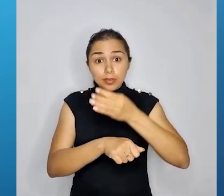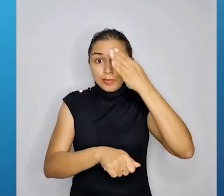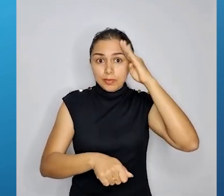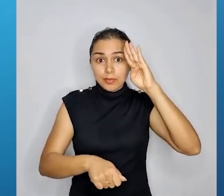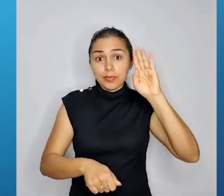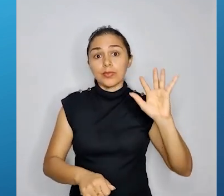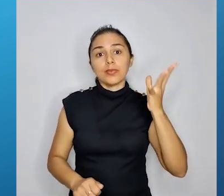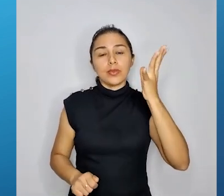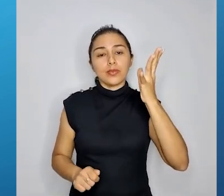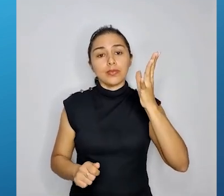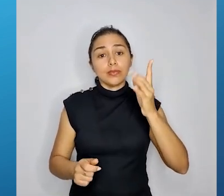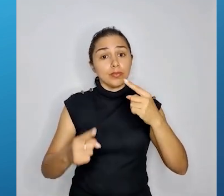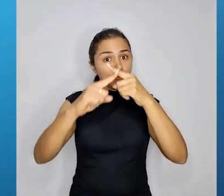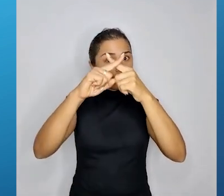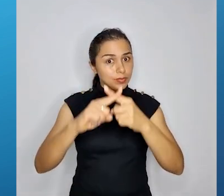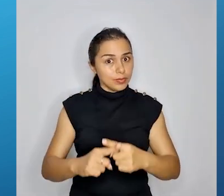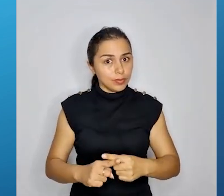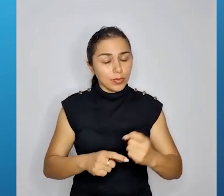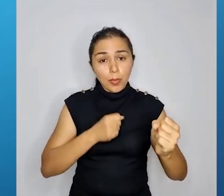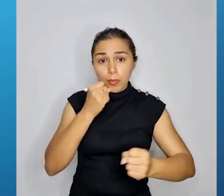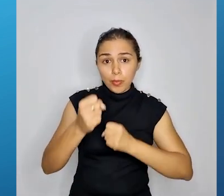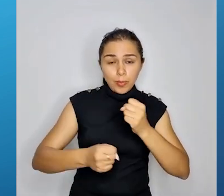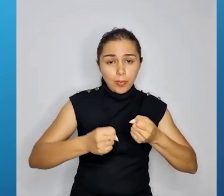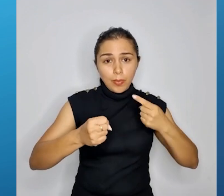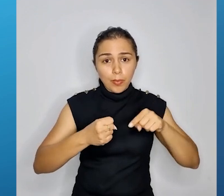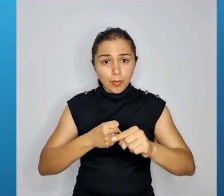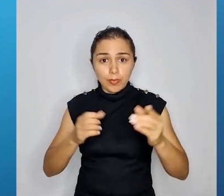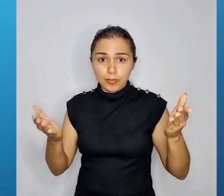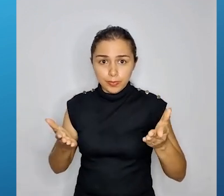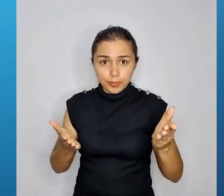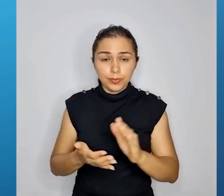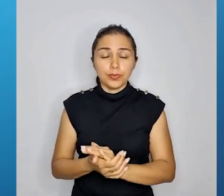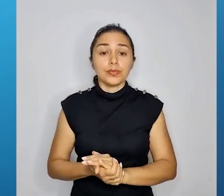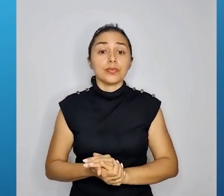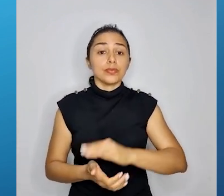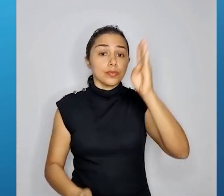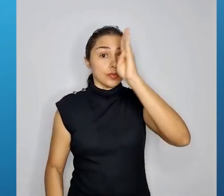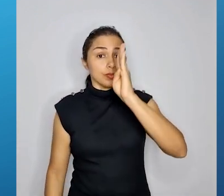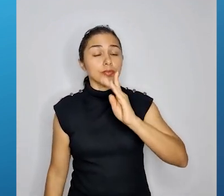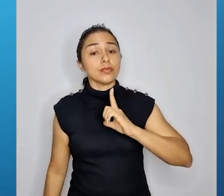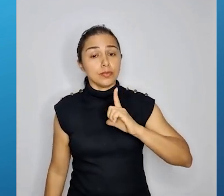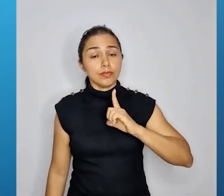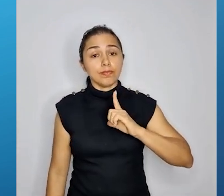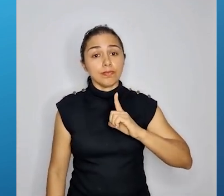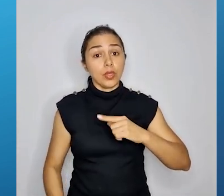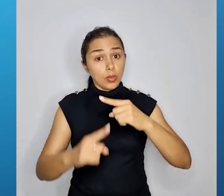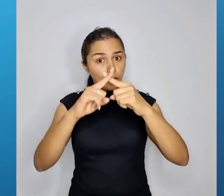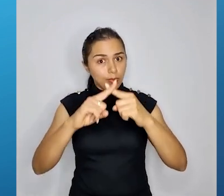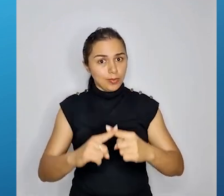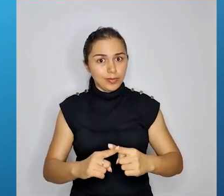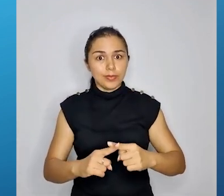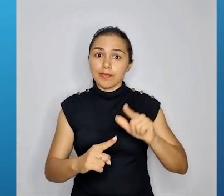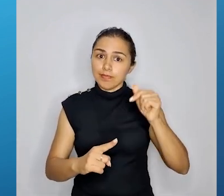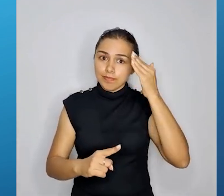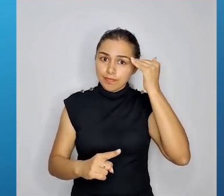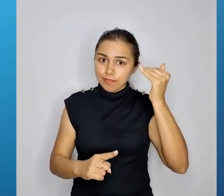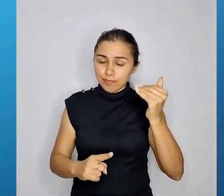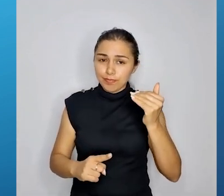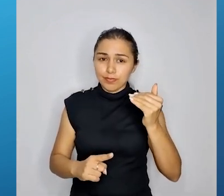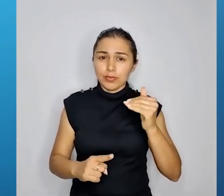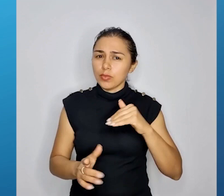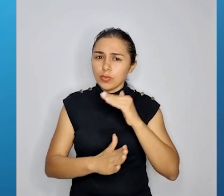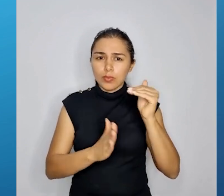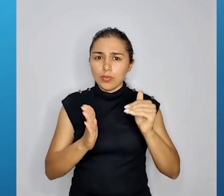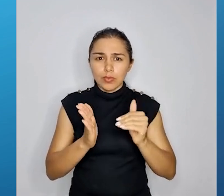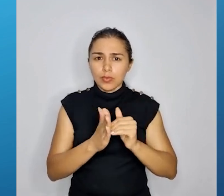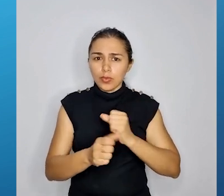provas de maratonas hoje. Nós temos uma prova no Brasil bastante conhecida, né? Que acontece aí no final do ano, prova